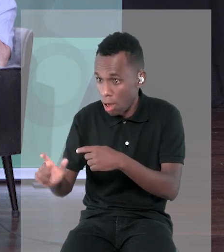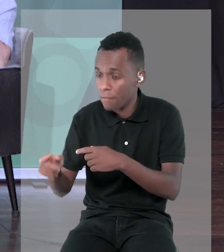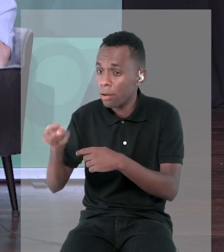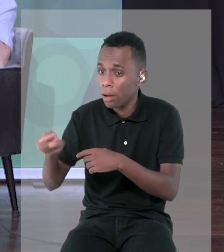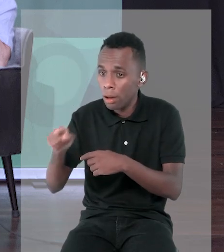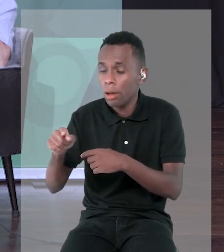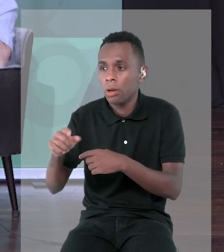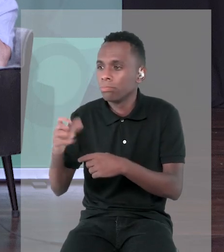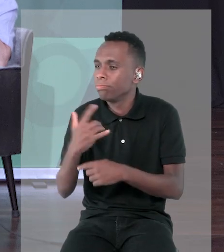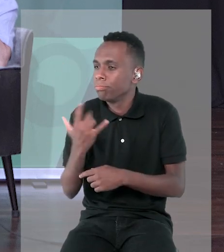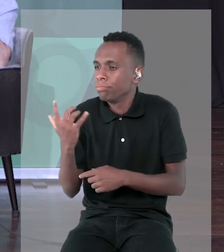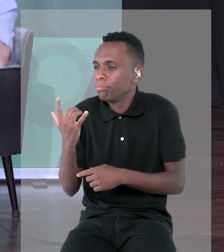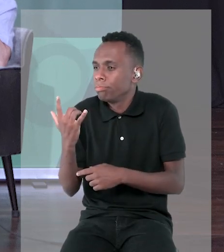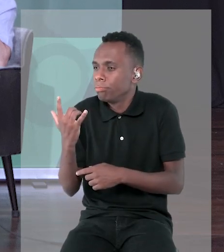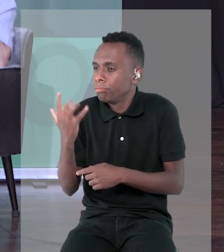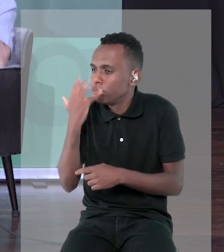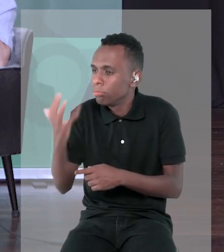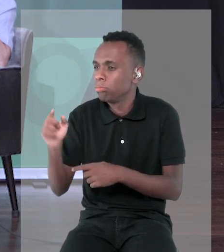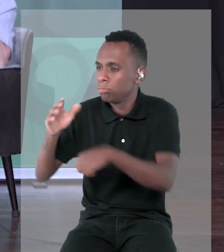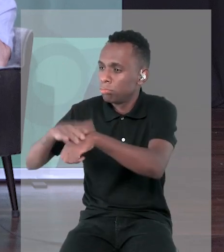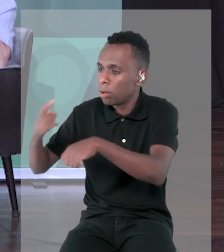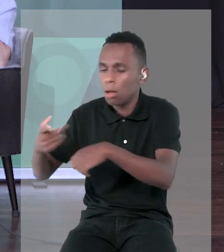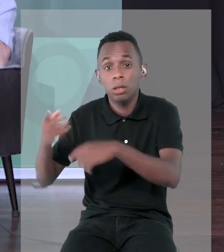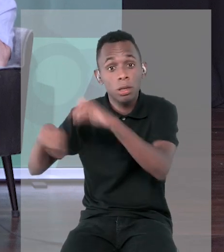de Berlim para São Paulo, e foi